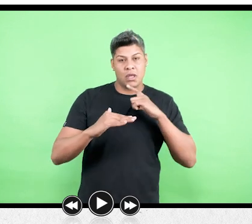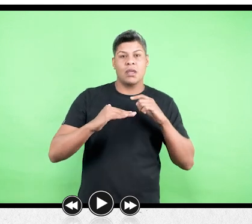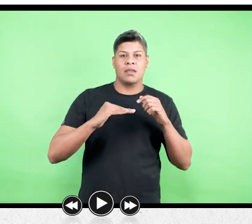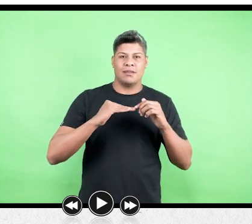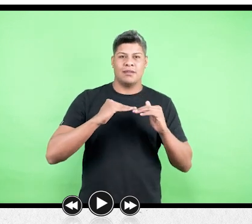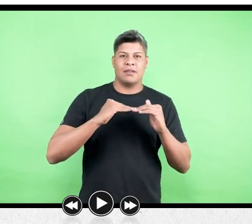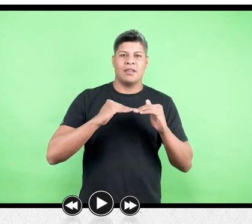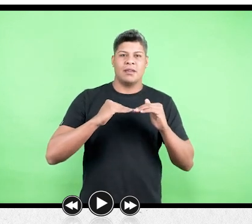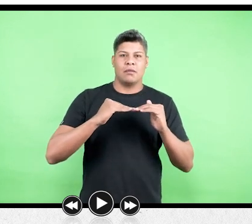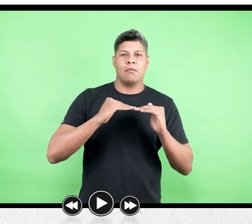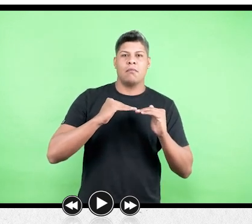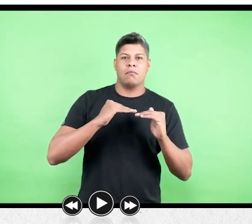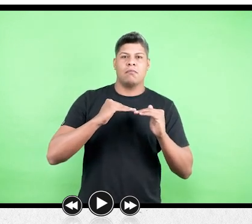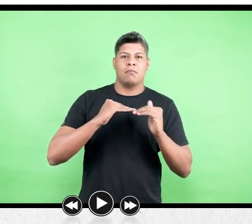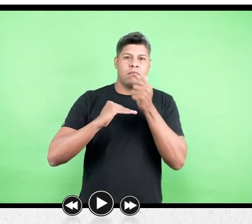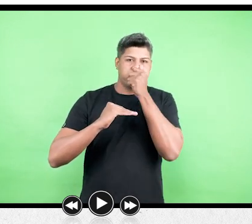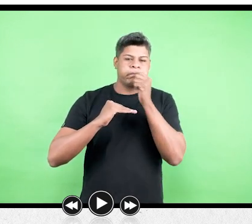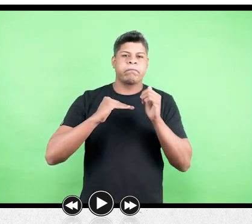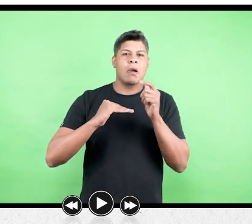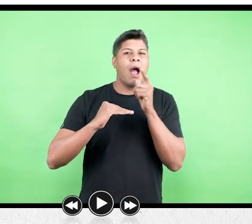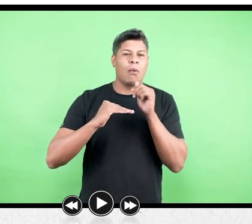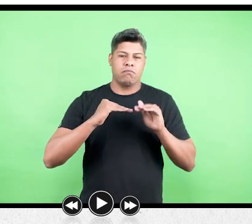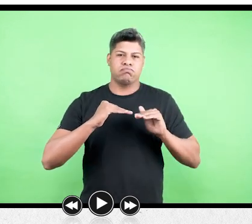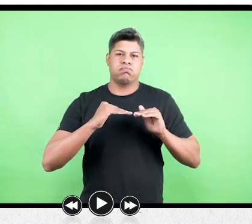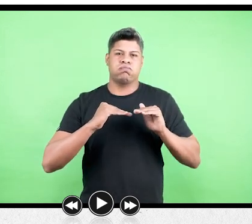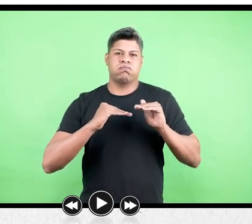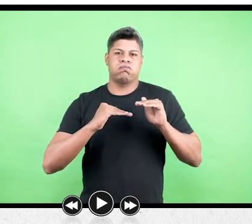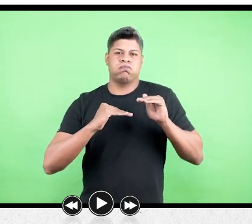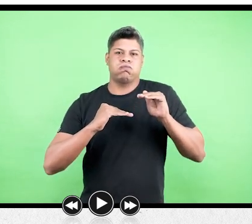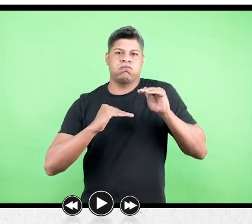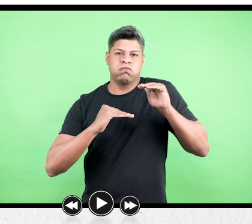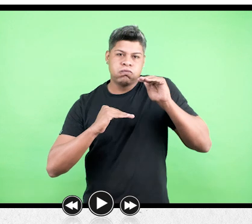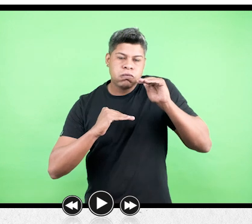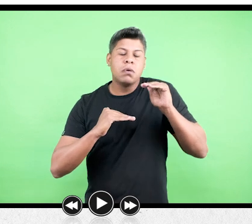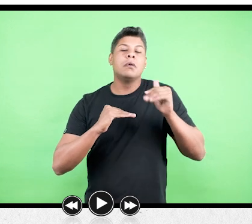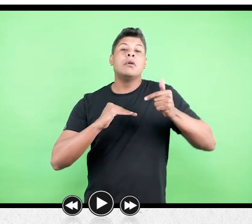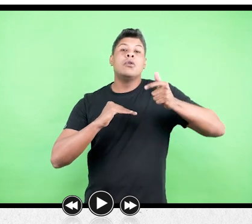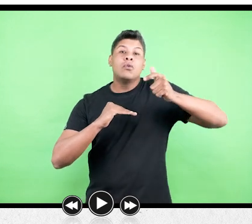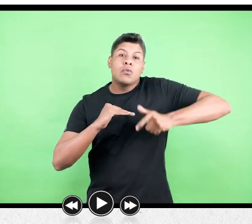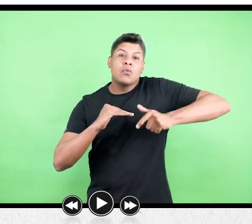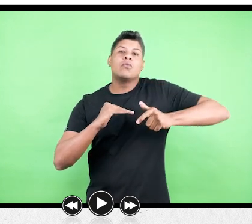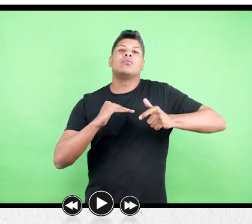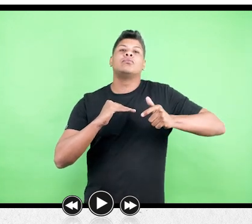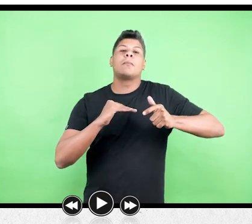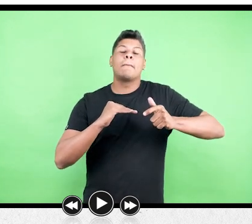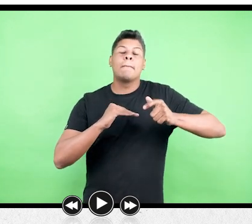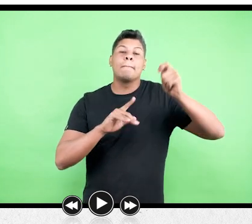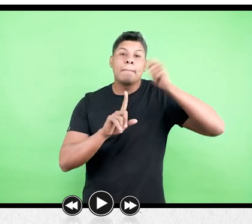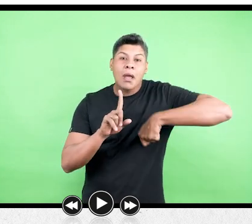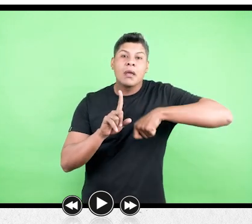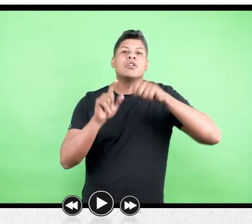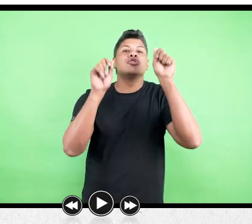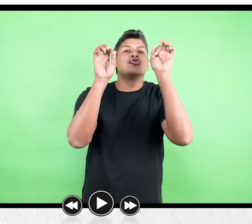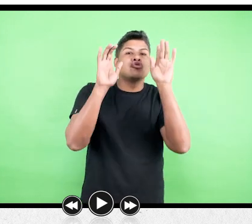nível, né, tem um estágio mais elevado desses rios, em estações chuvosas, e aí